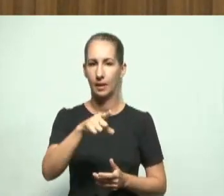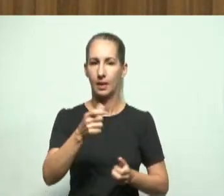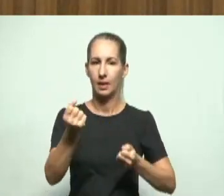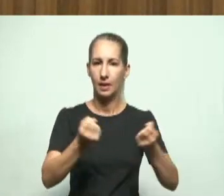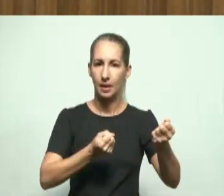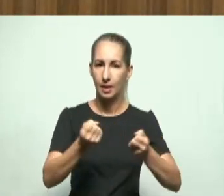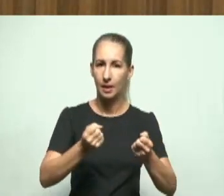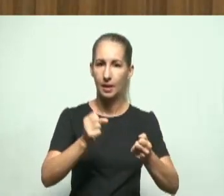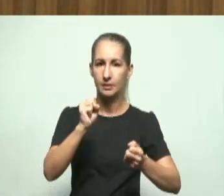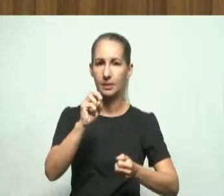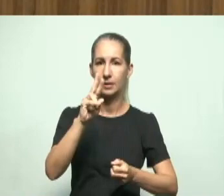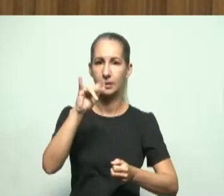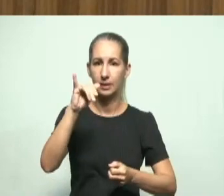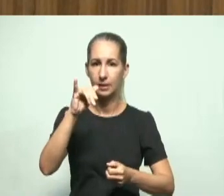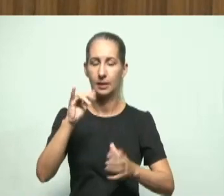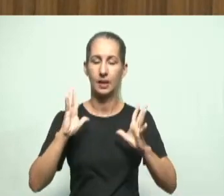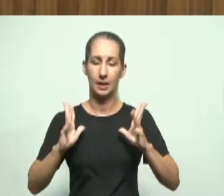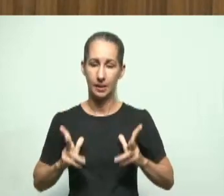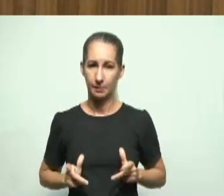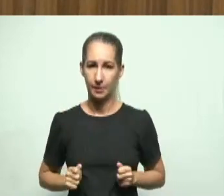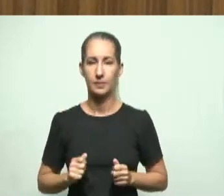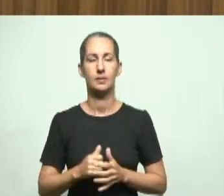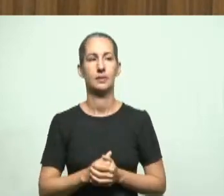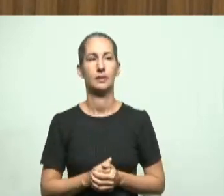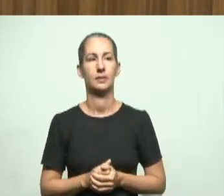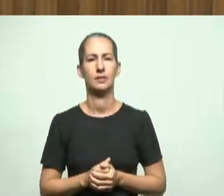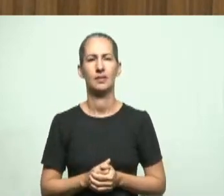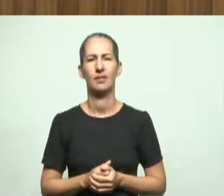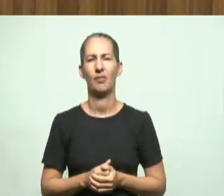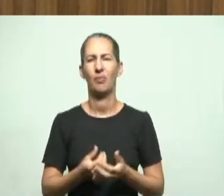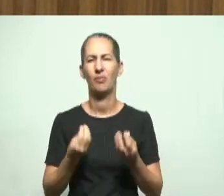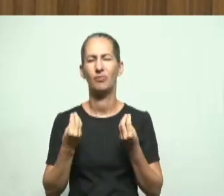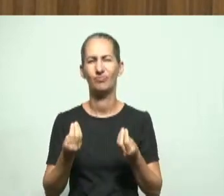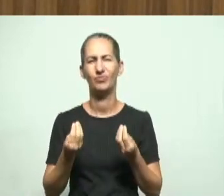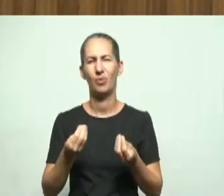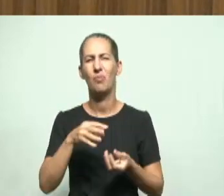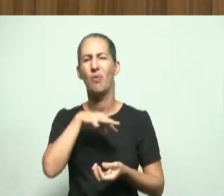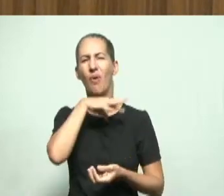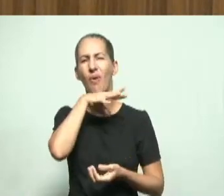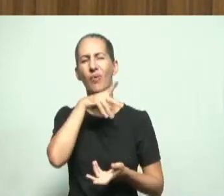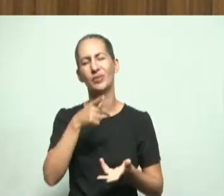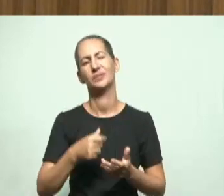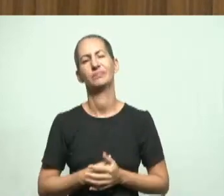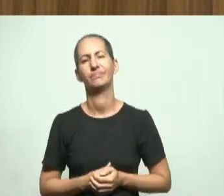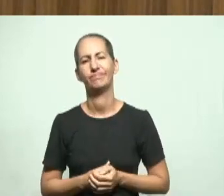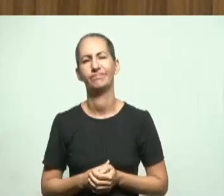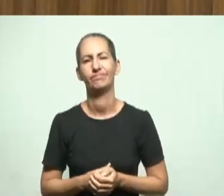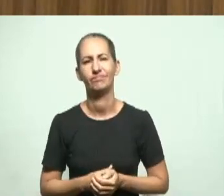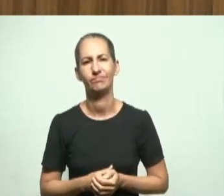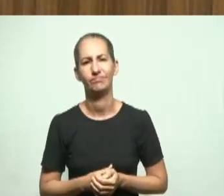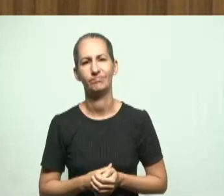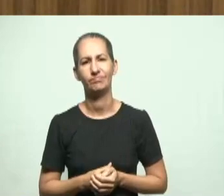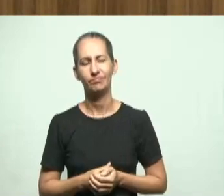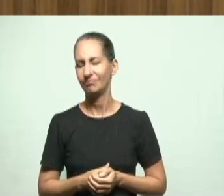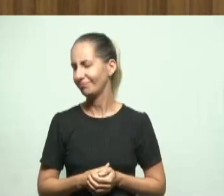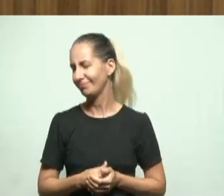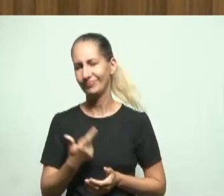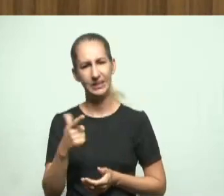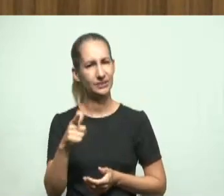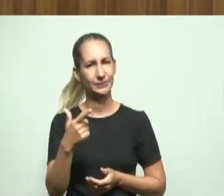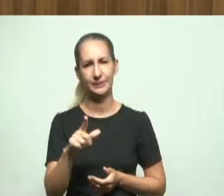Sarney para fazer a limpeza. A Lagoa do Sarney está horrível. A Lagoa do Sarney não tem